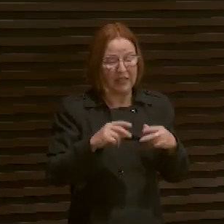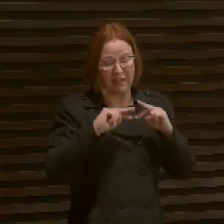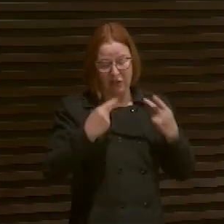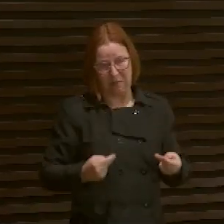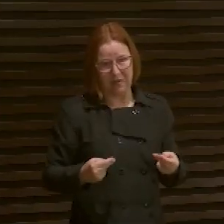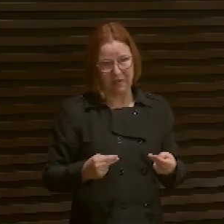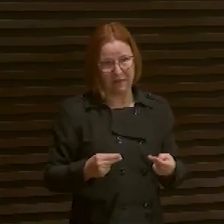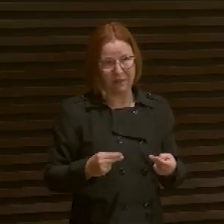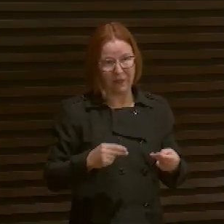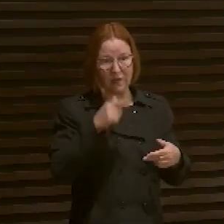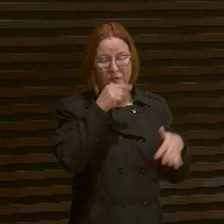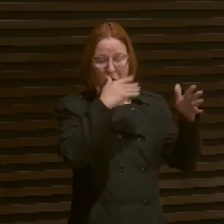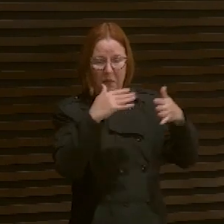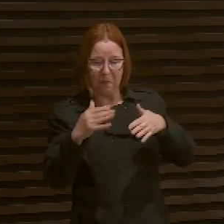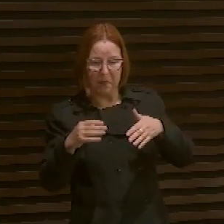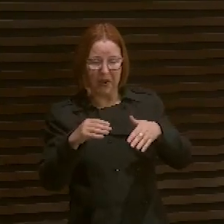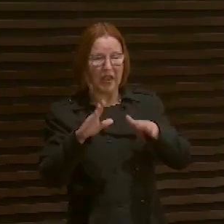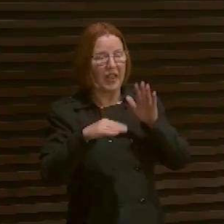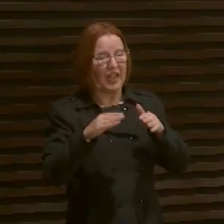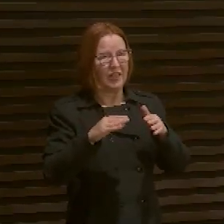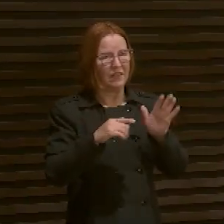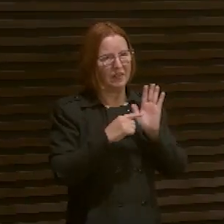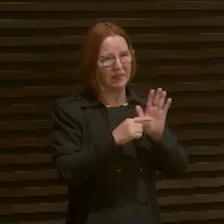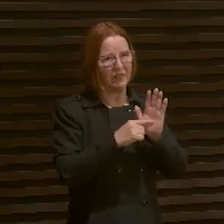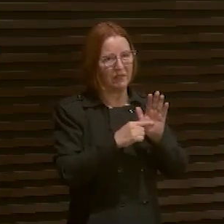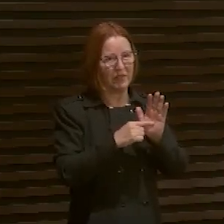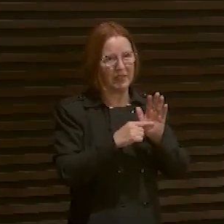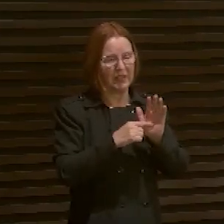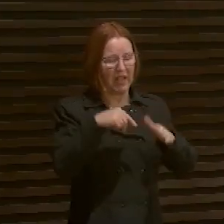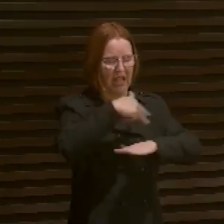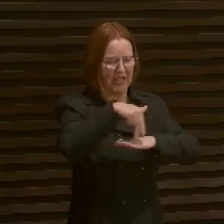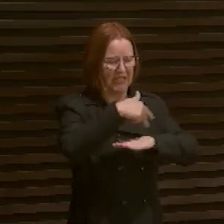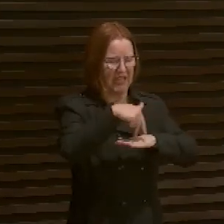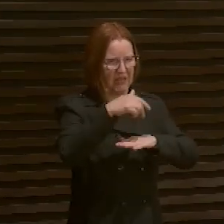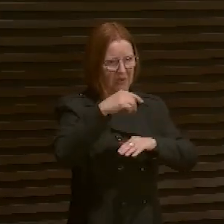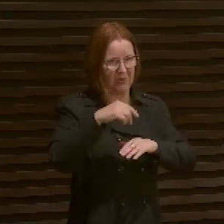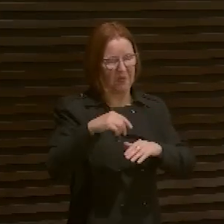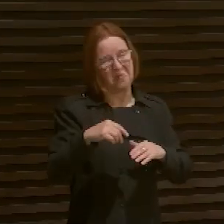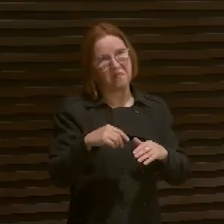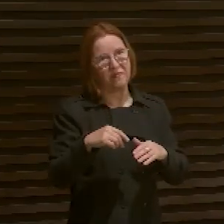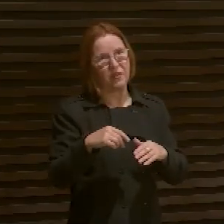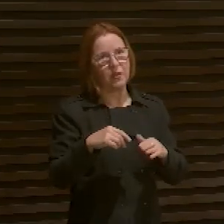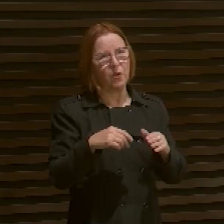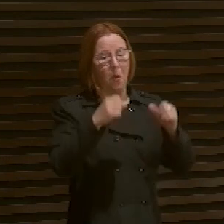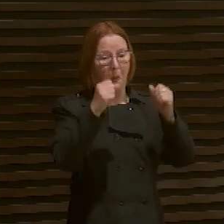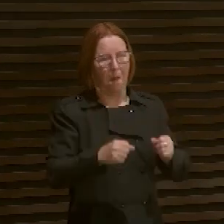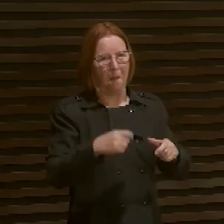sempre agitadas de um lado para o outro. O mar representa os poderosos, irmãos. O poder político,